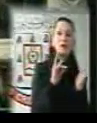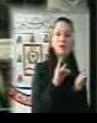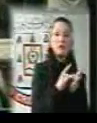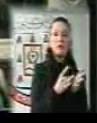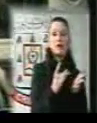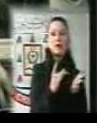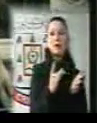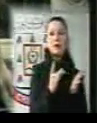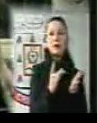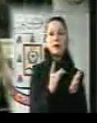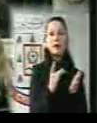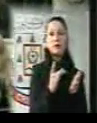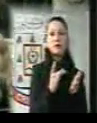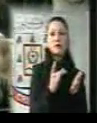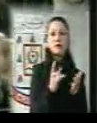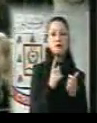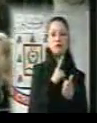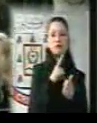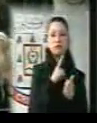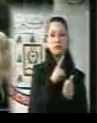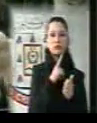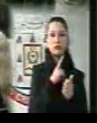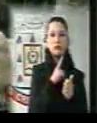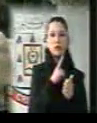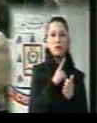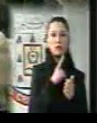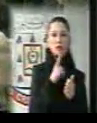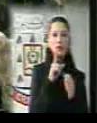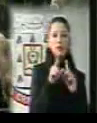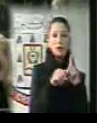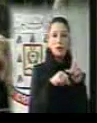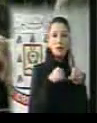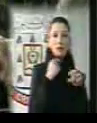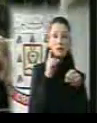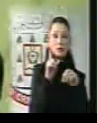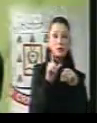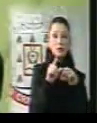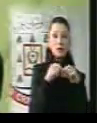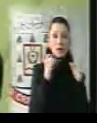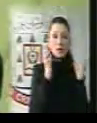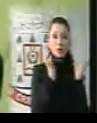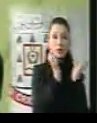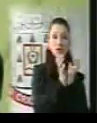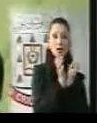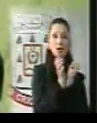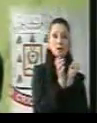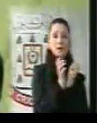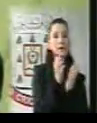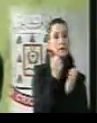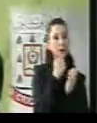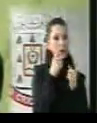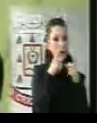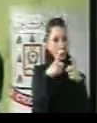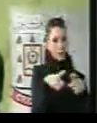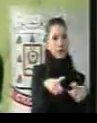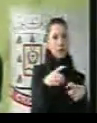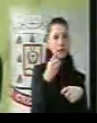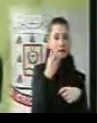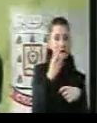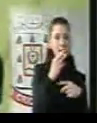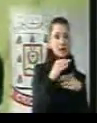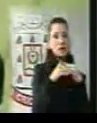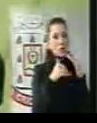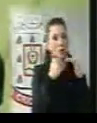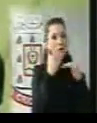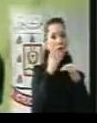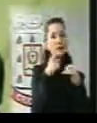tiveram o discernimento de escolherem as três obras como prioritárias, e é justamente essas três obras que nós estamos